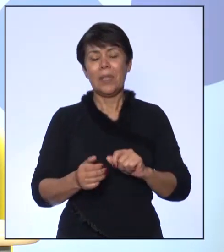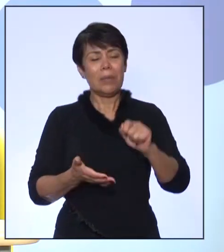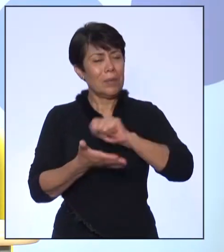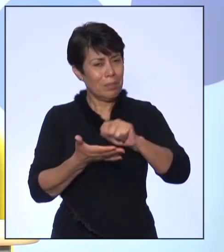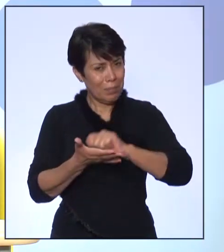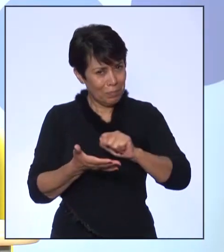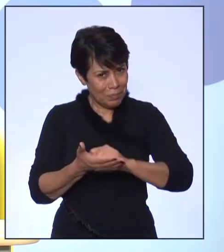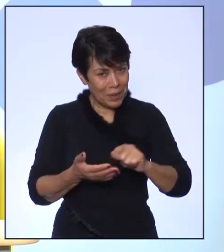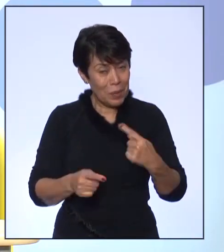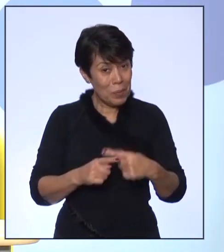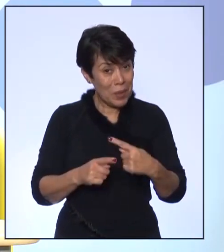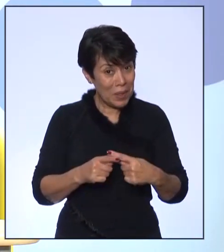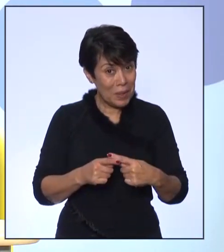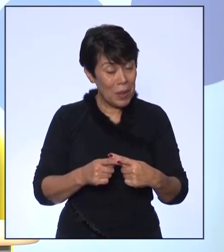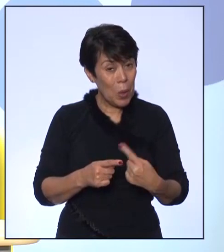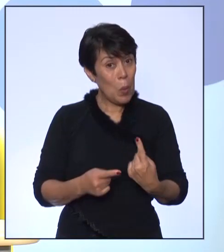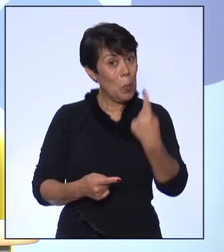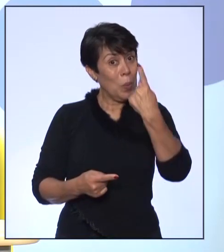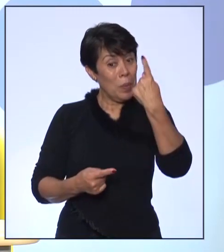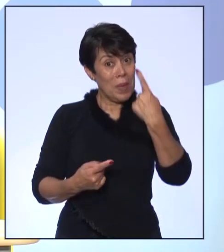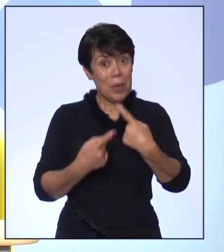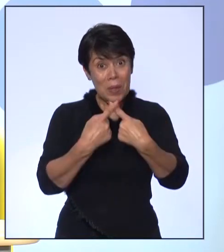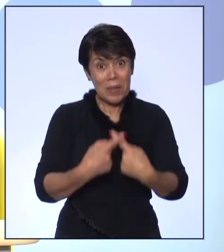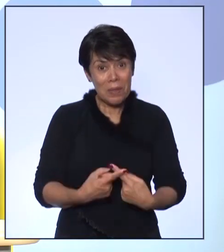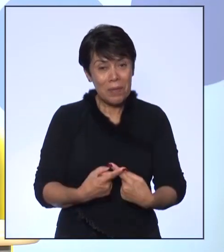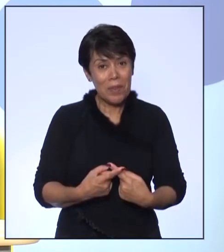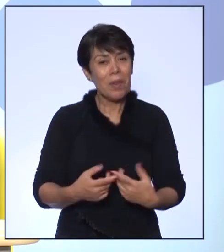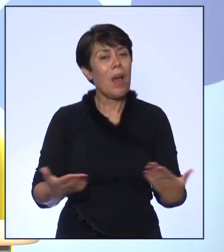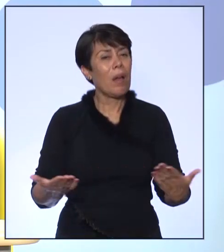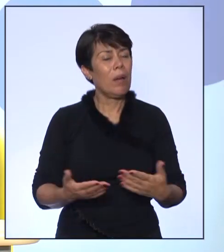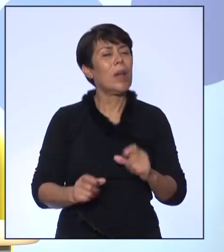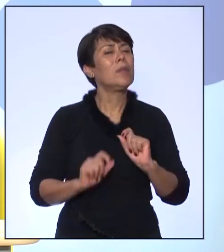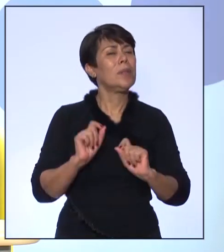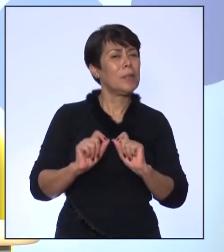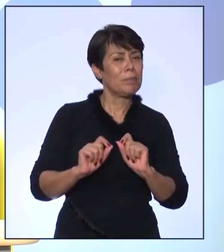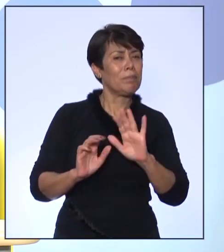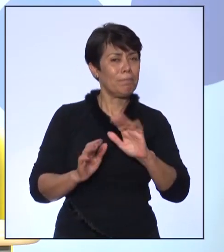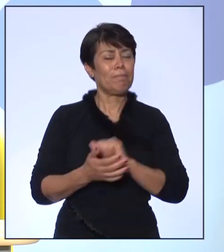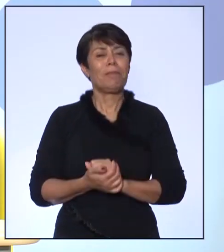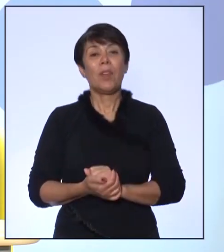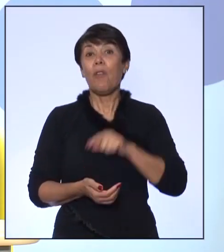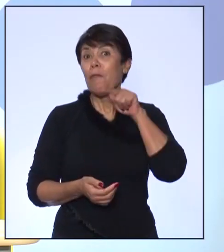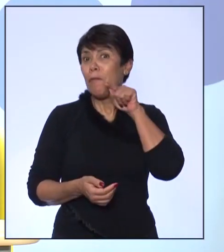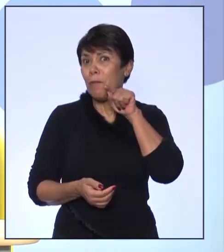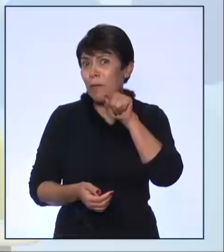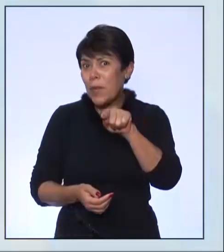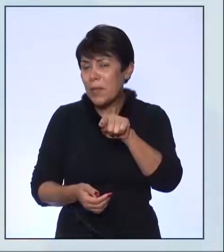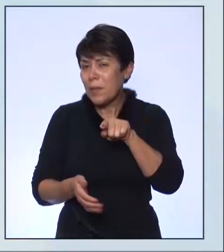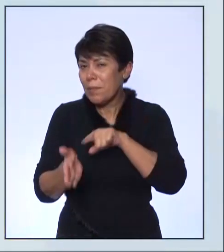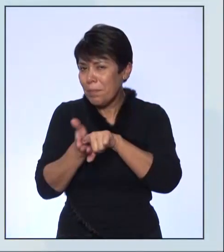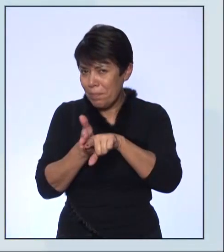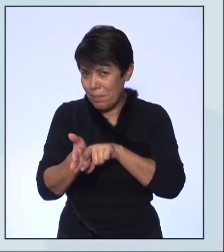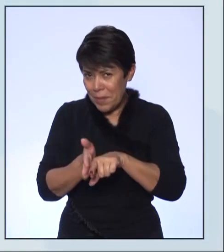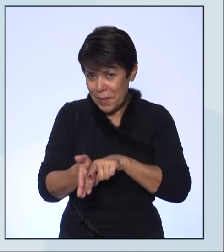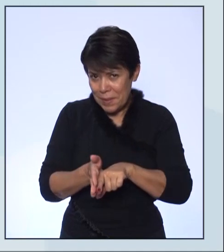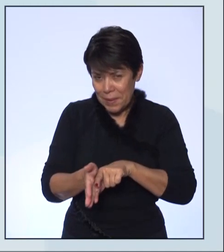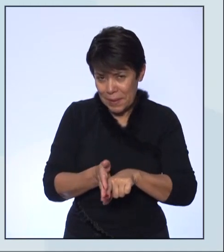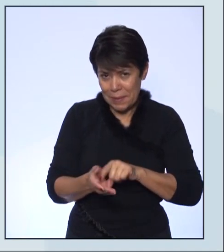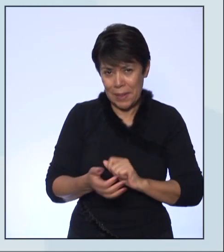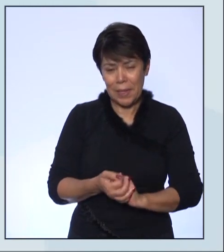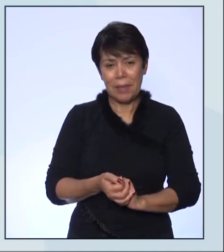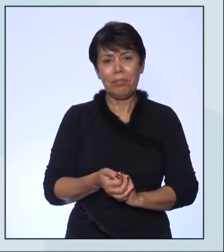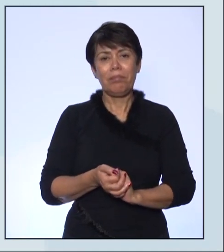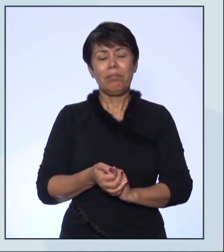anotações, porque o nosso primeiro desafio vai versar sobre o seguinte. Você vai pesquisar agora em fontes que você